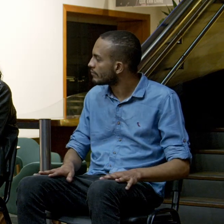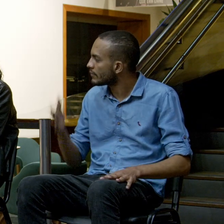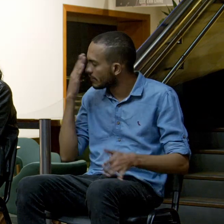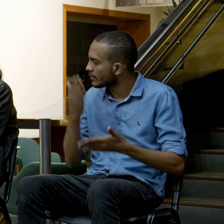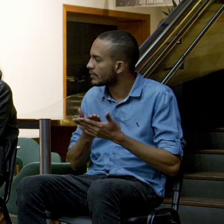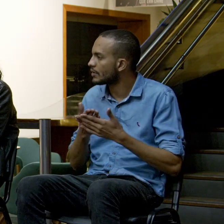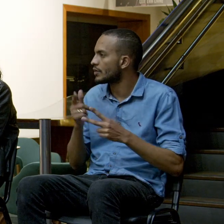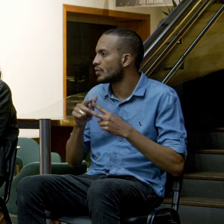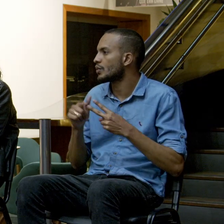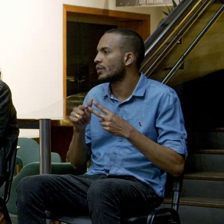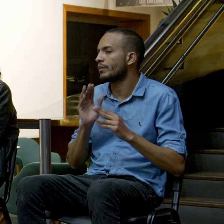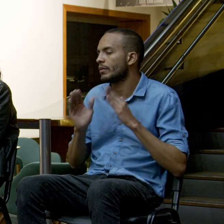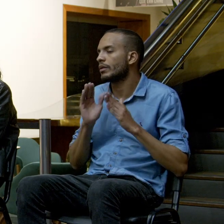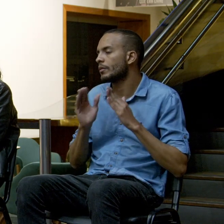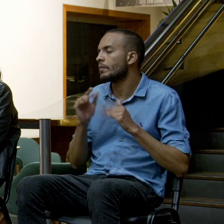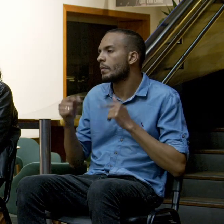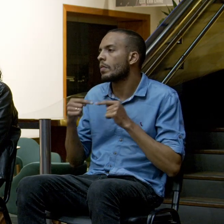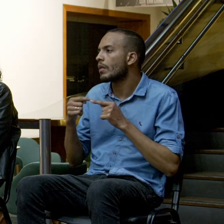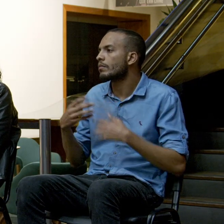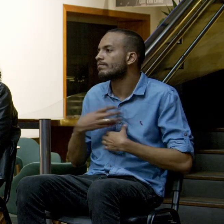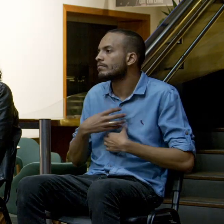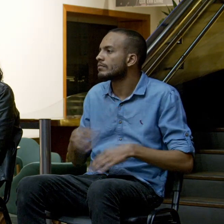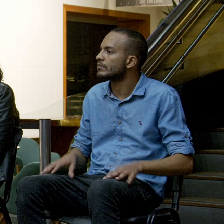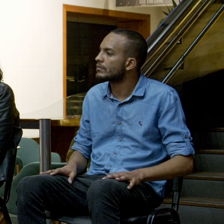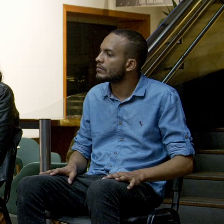são esses os 2 momentos assim da obra aqui.